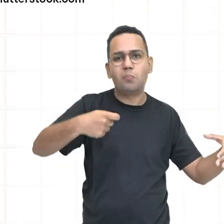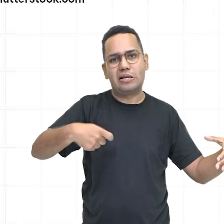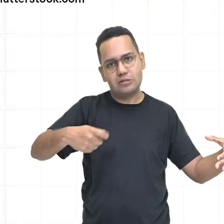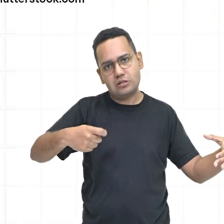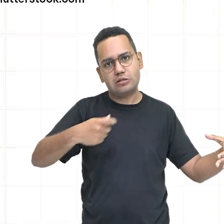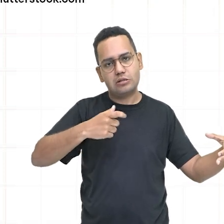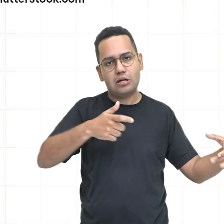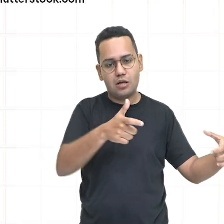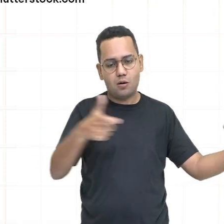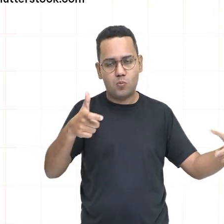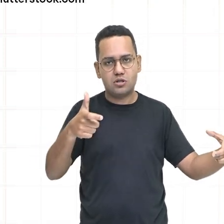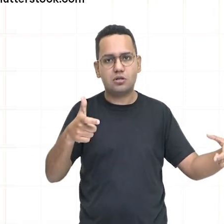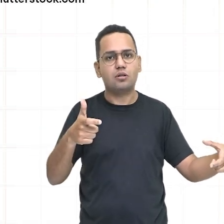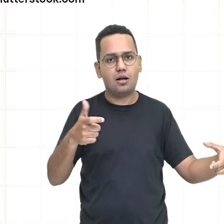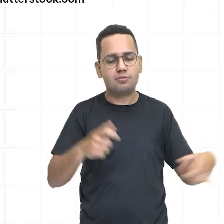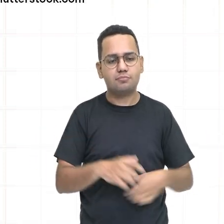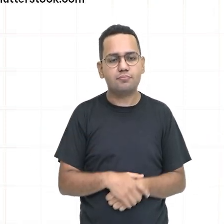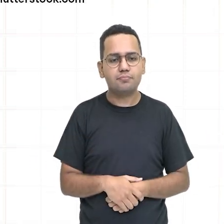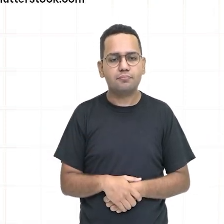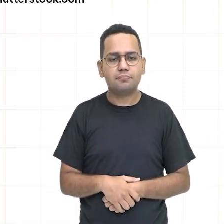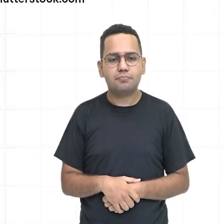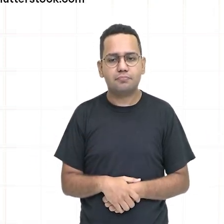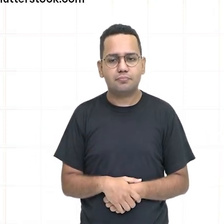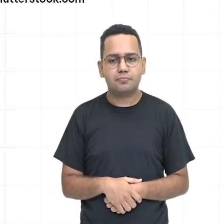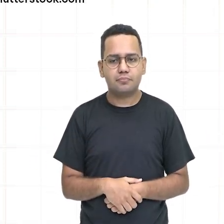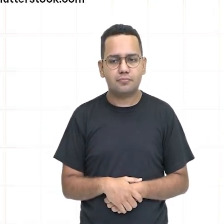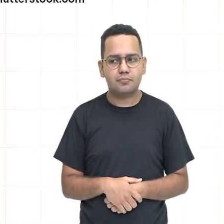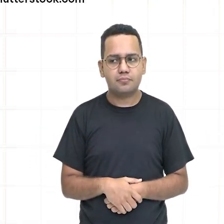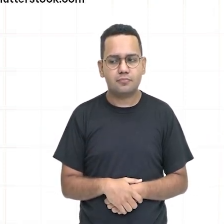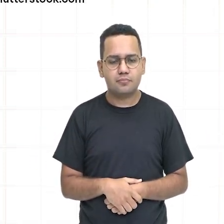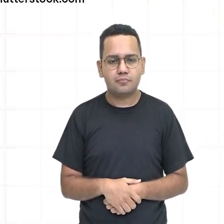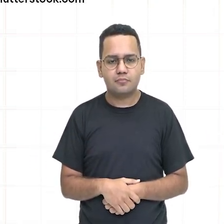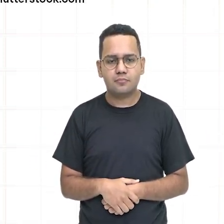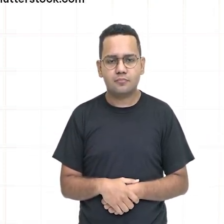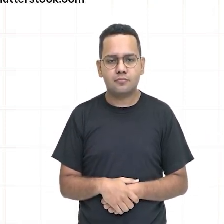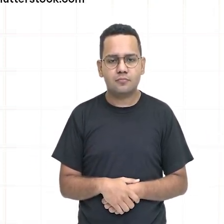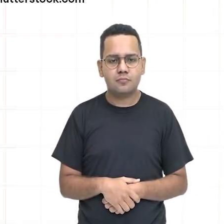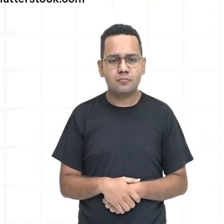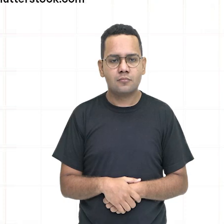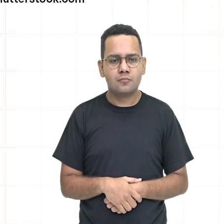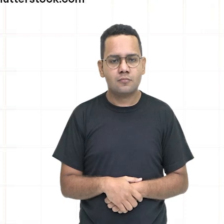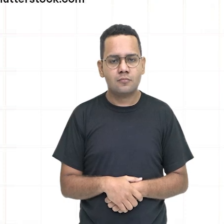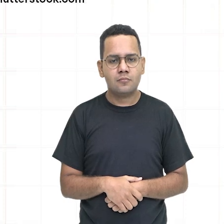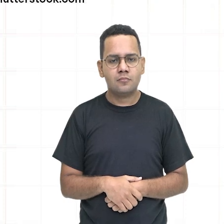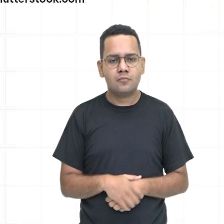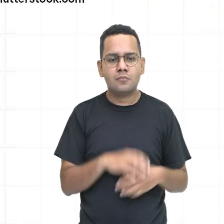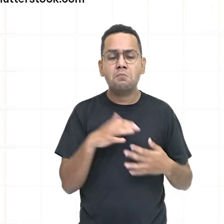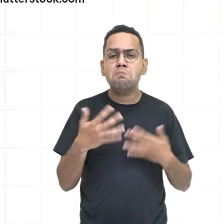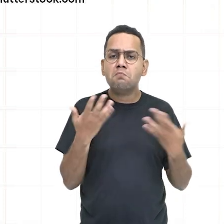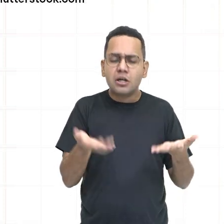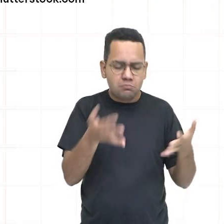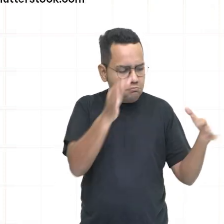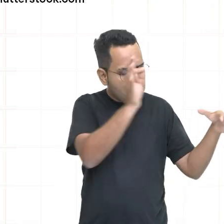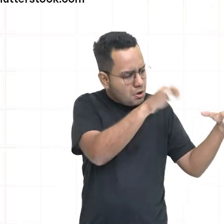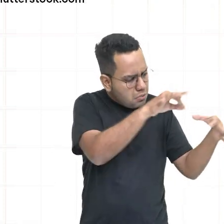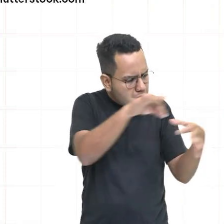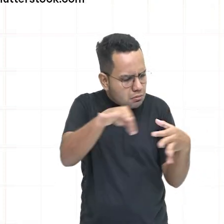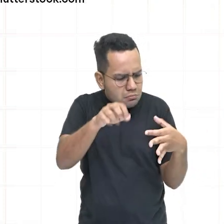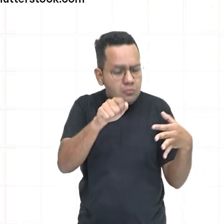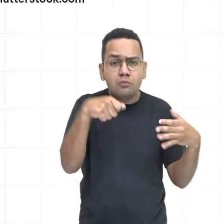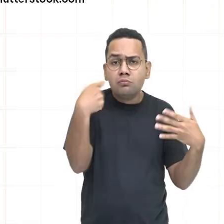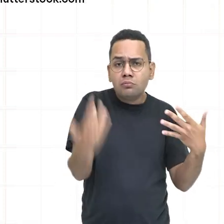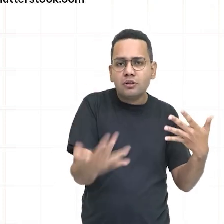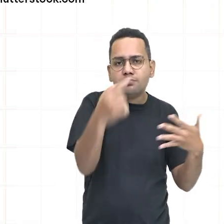cultivos especializados e de grandes extensões, cujos principais produtos